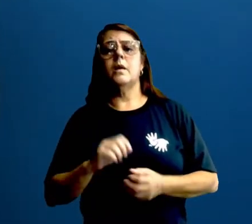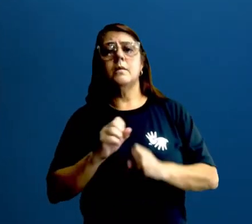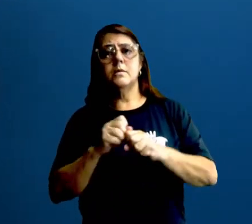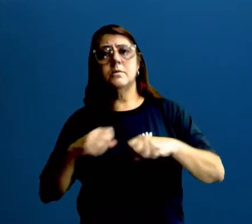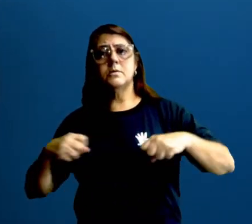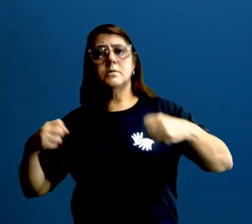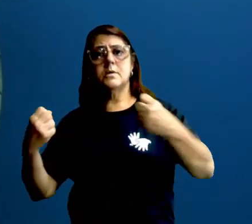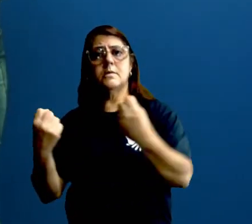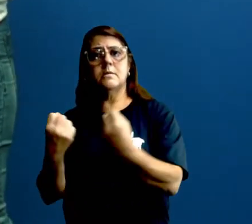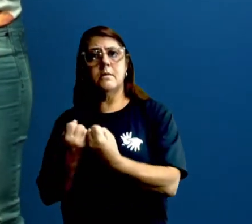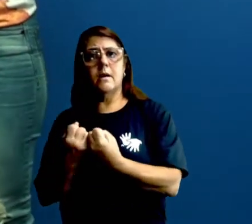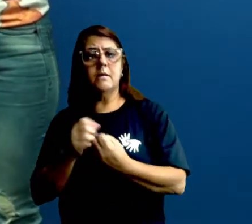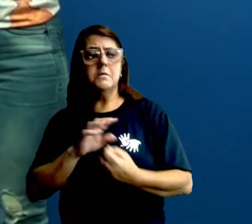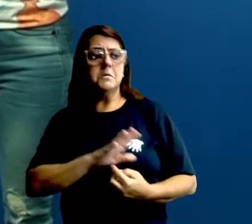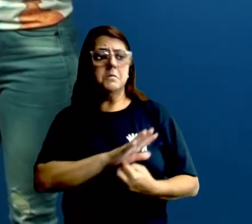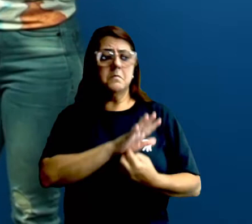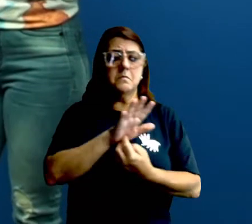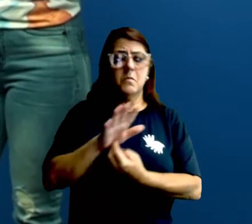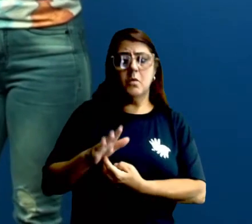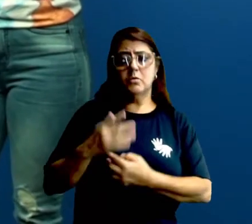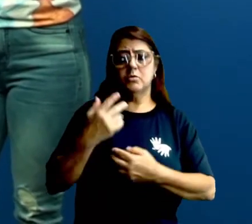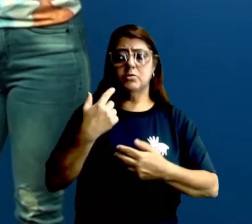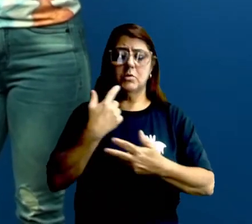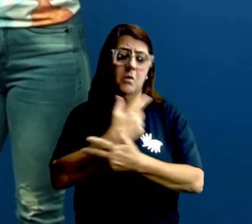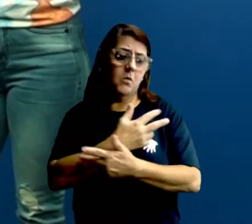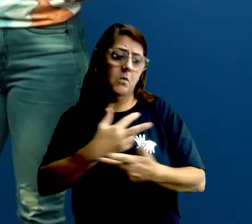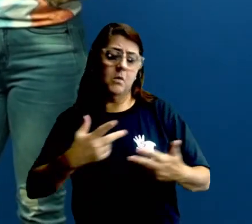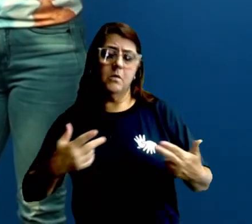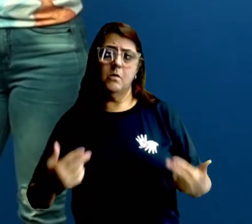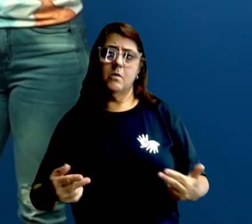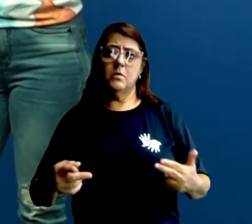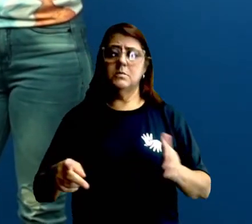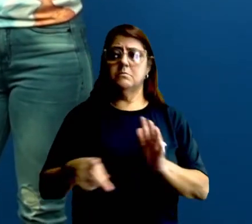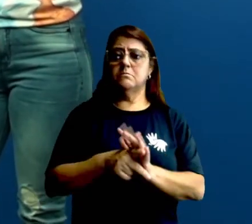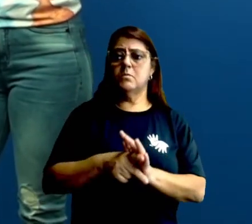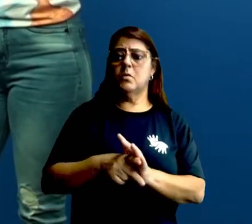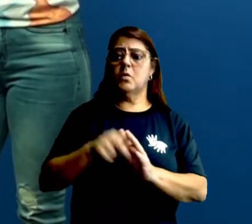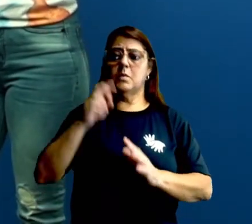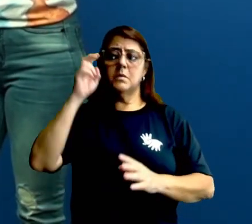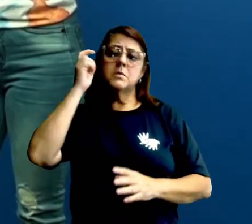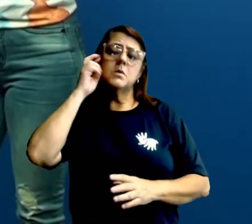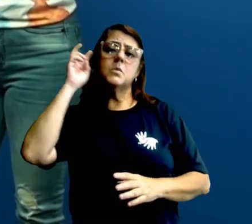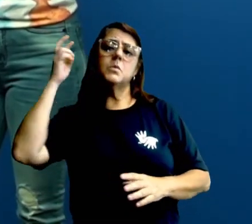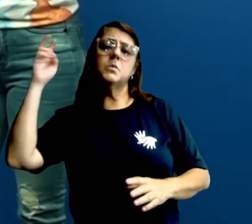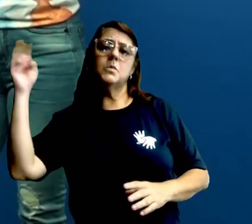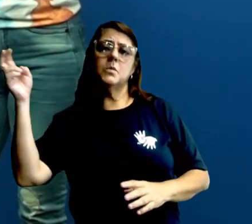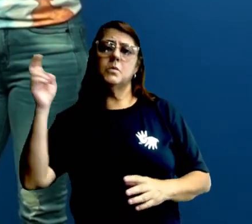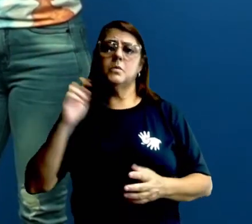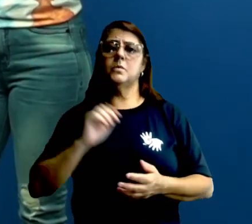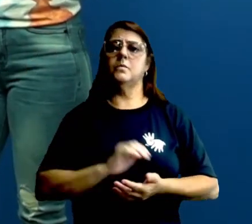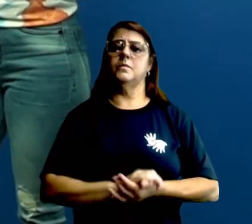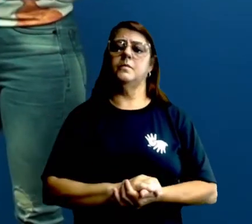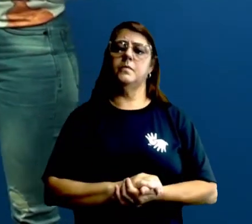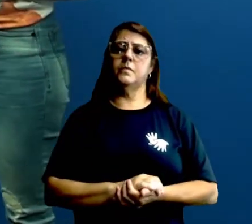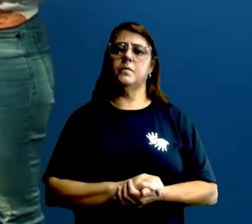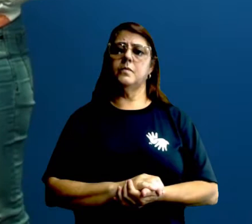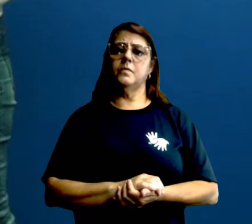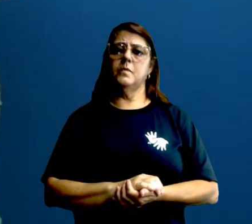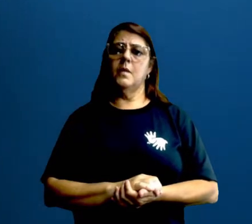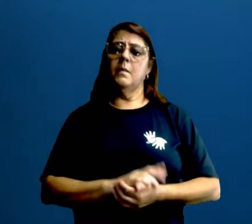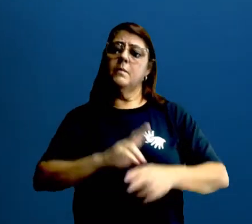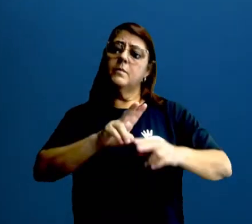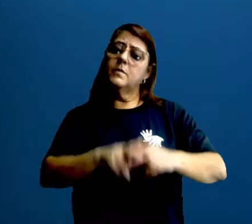envolvimento social, alguma técnica, algum aspecto e, sobretudo, da cultura popular.